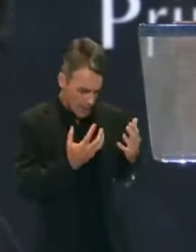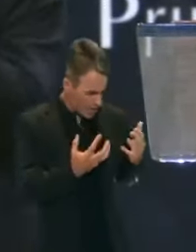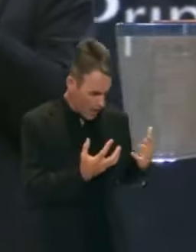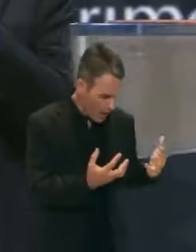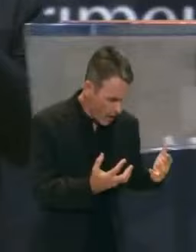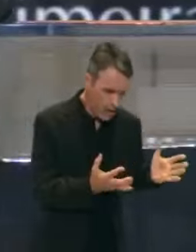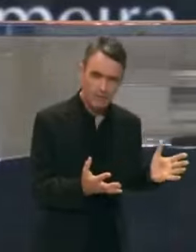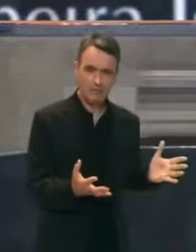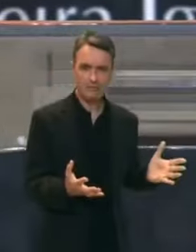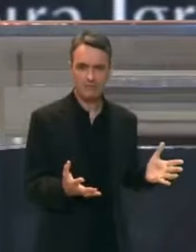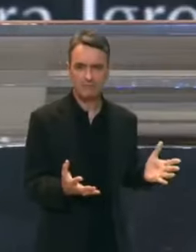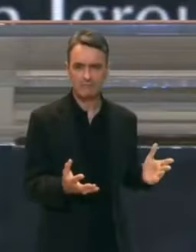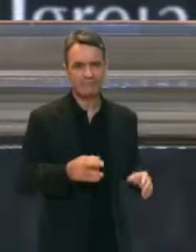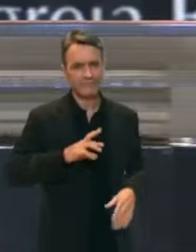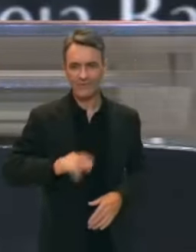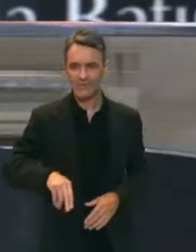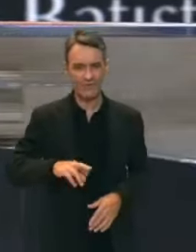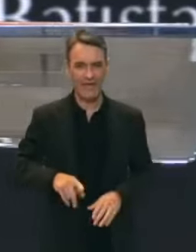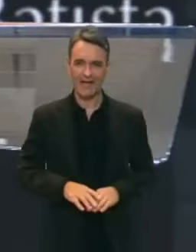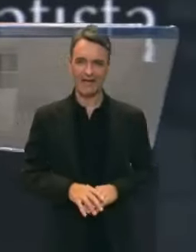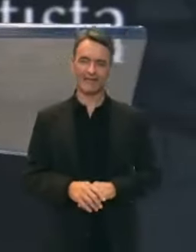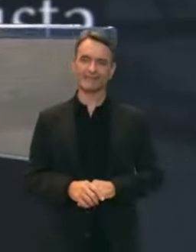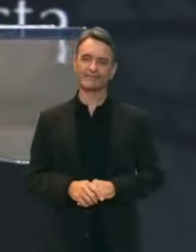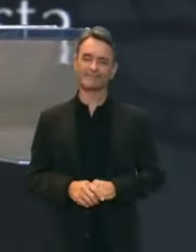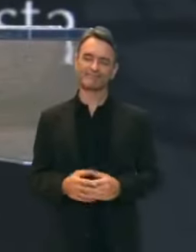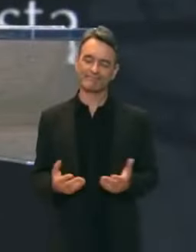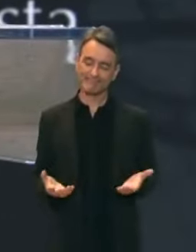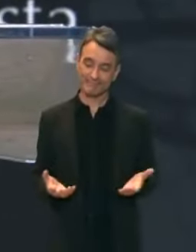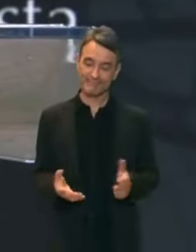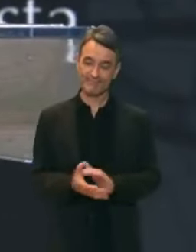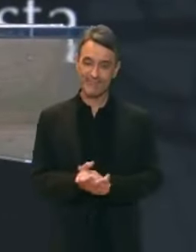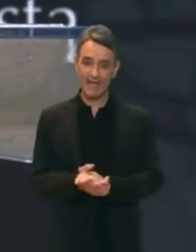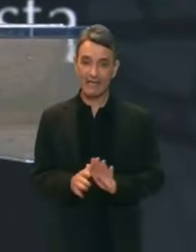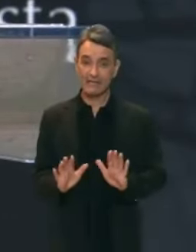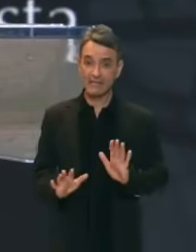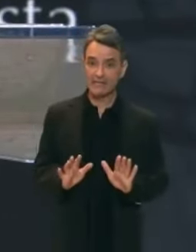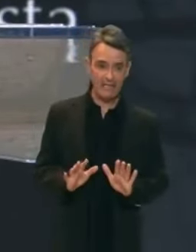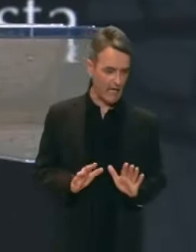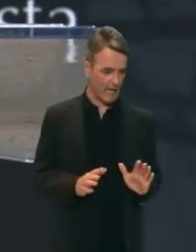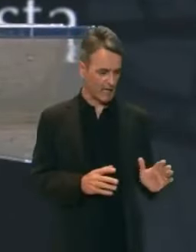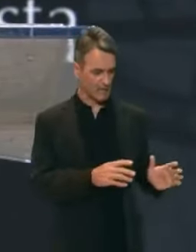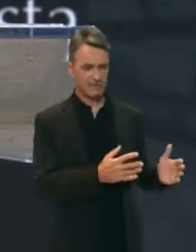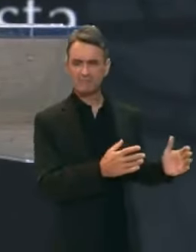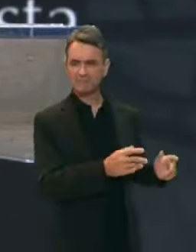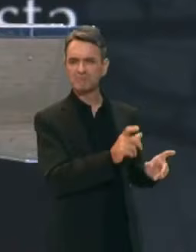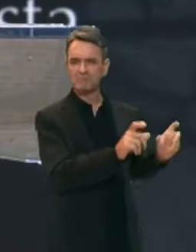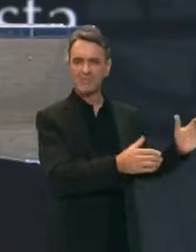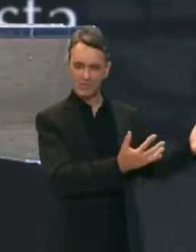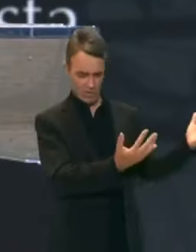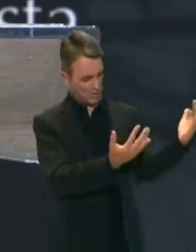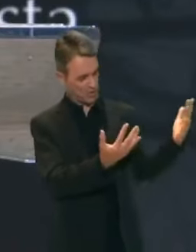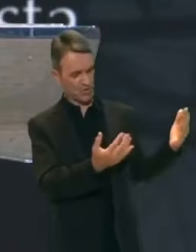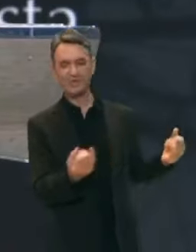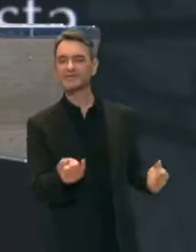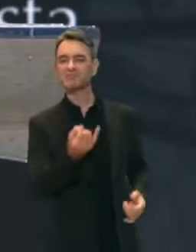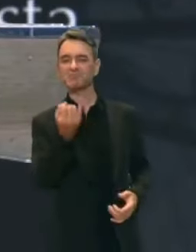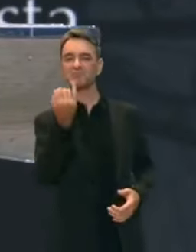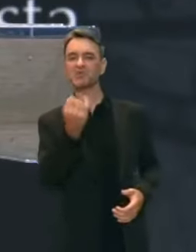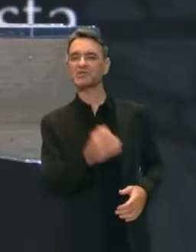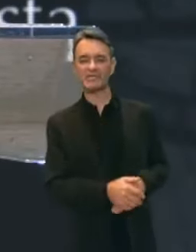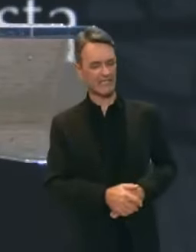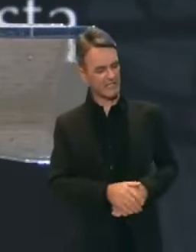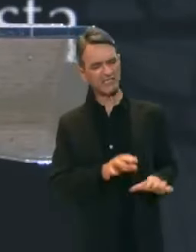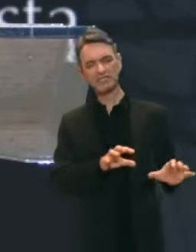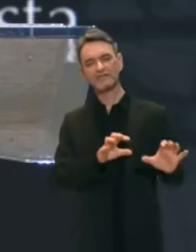mais alto que você pode chegar não é estar ladeado das pessoas mais importantes e influentes